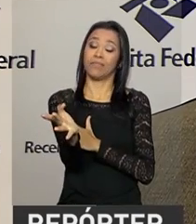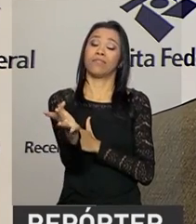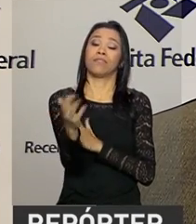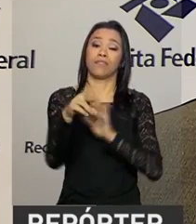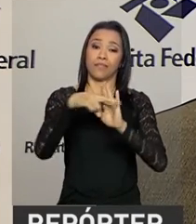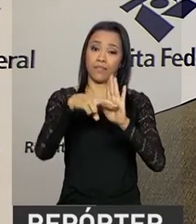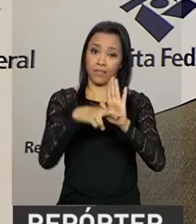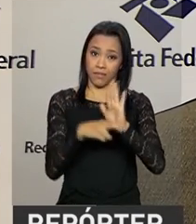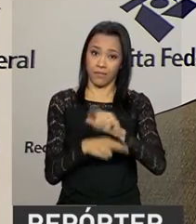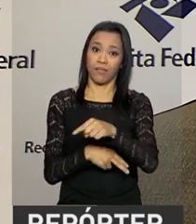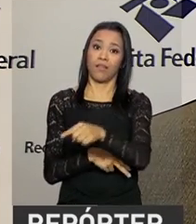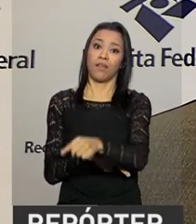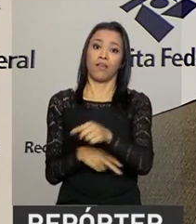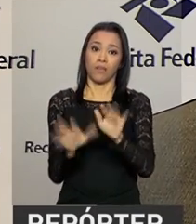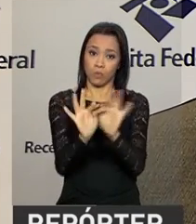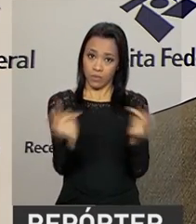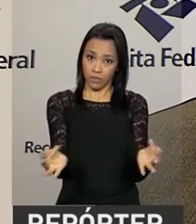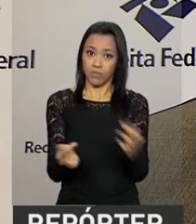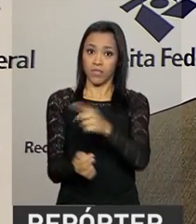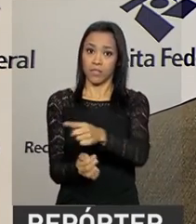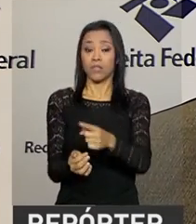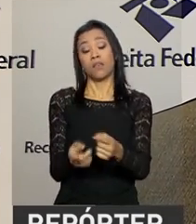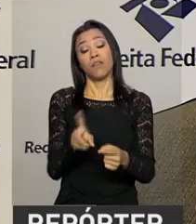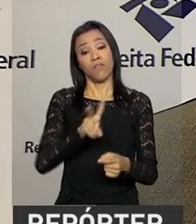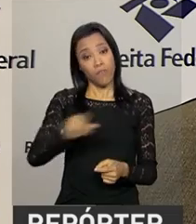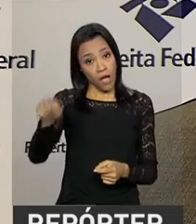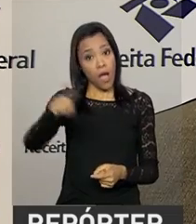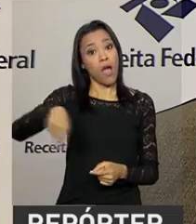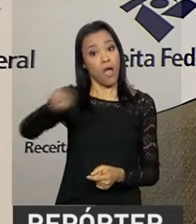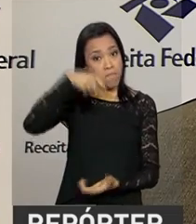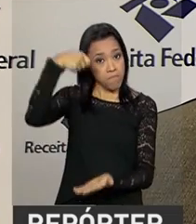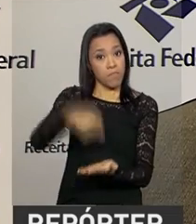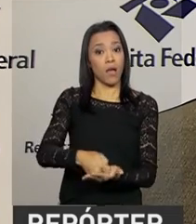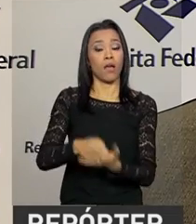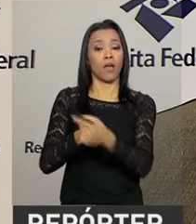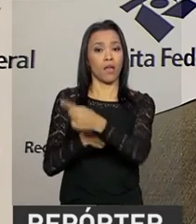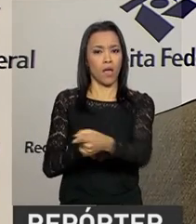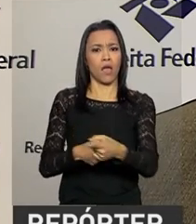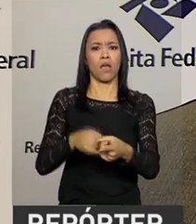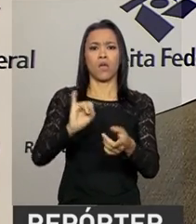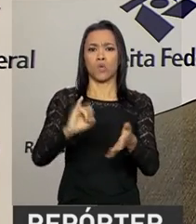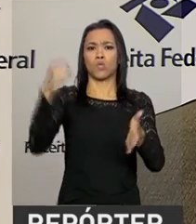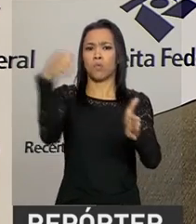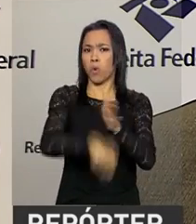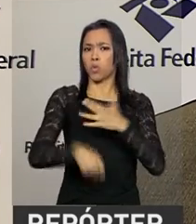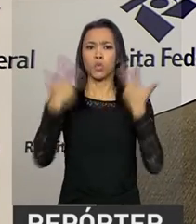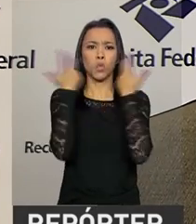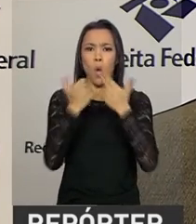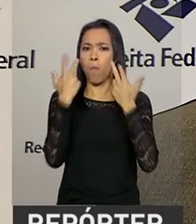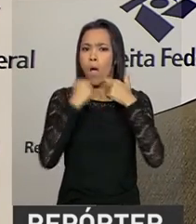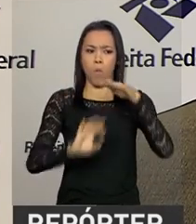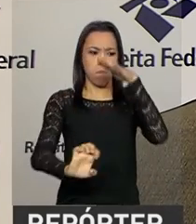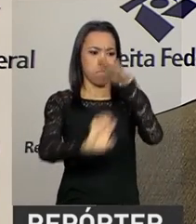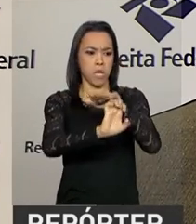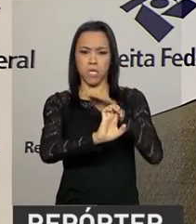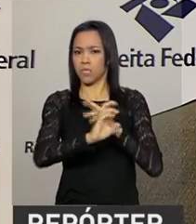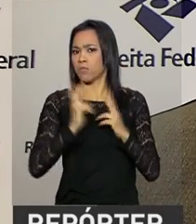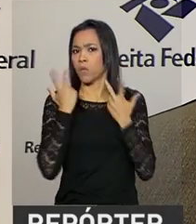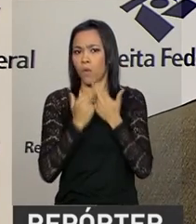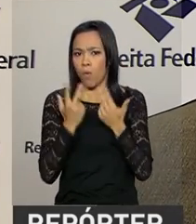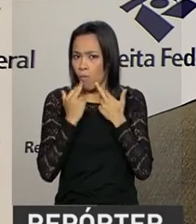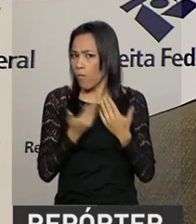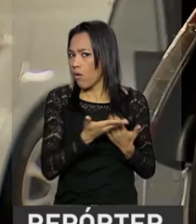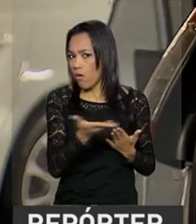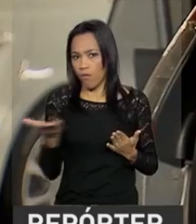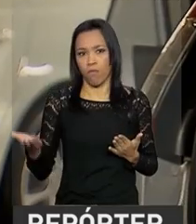contribuintes optantes do simples nacional e terão que pagar os os tributos como uma empresa normal sem os benefícios do